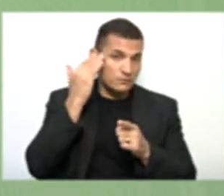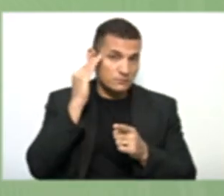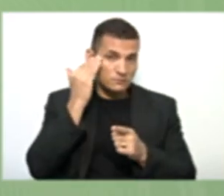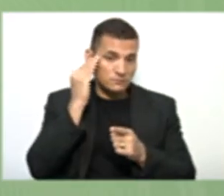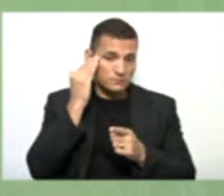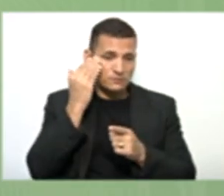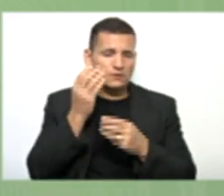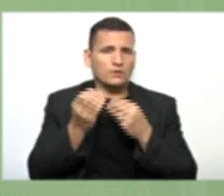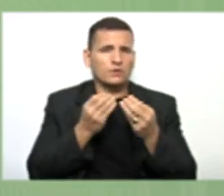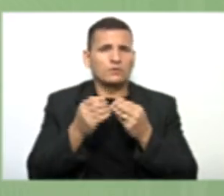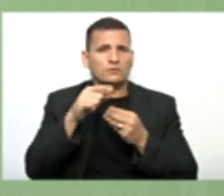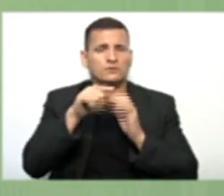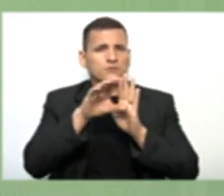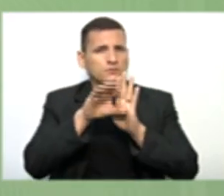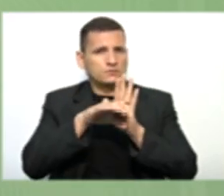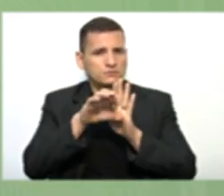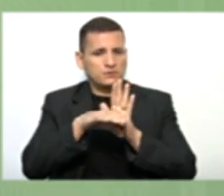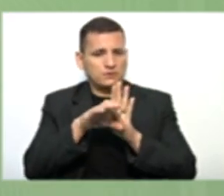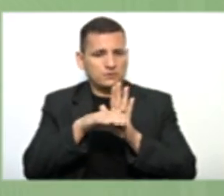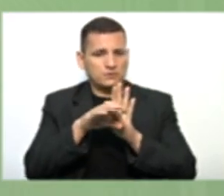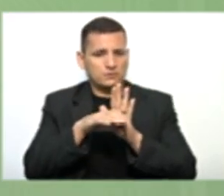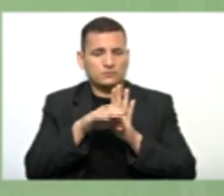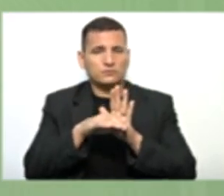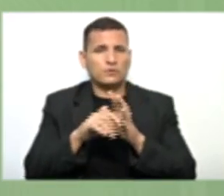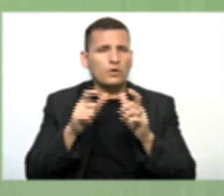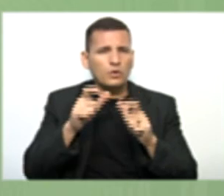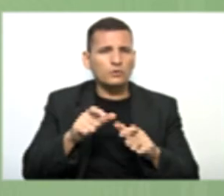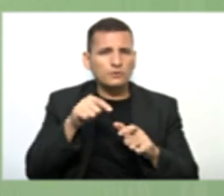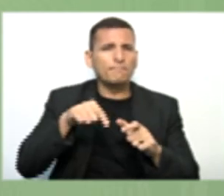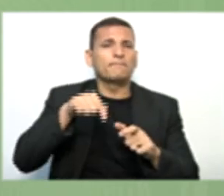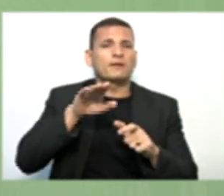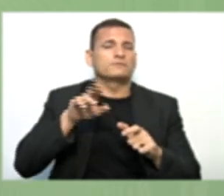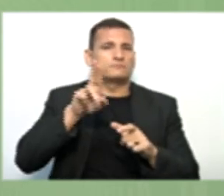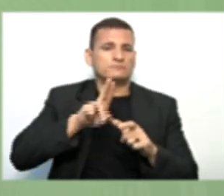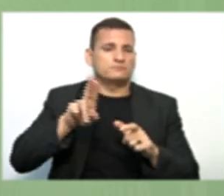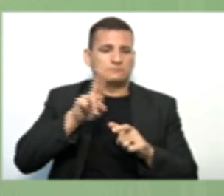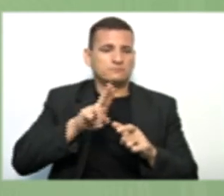mesmo todo esse conceito e onde ele é mais aplicado,